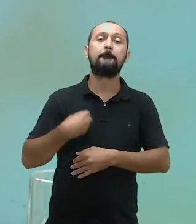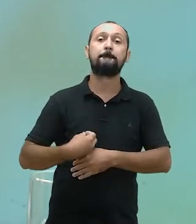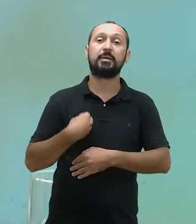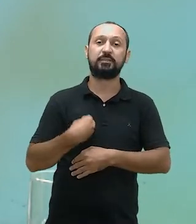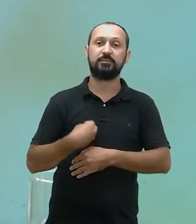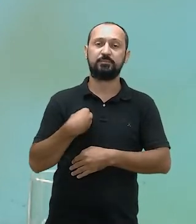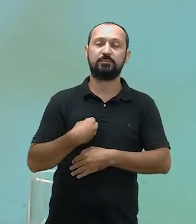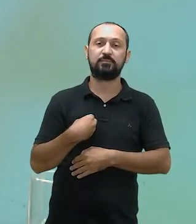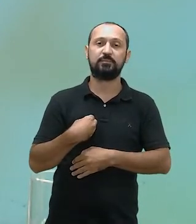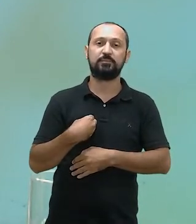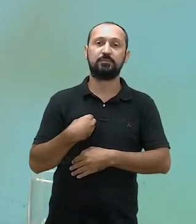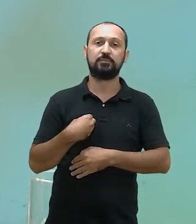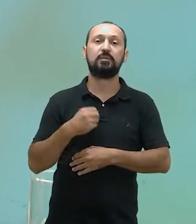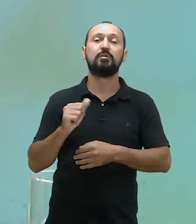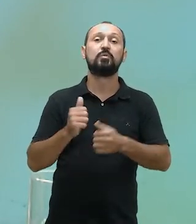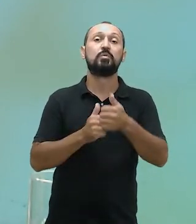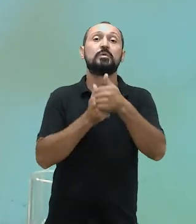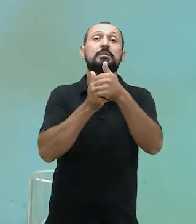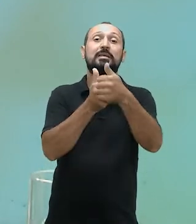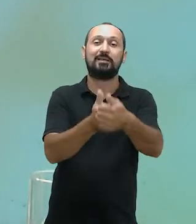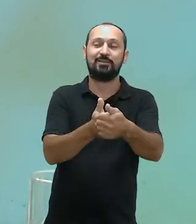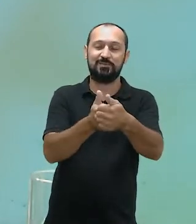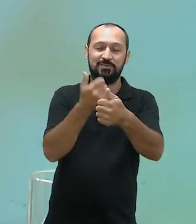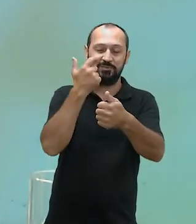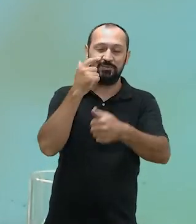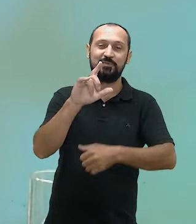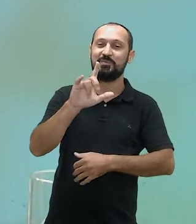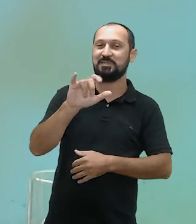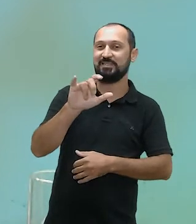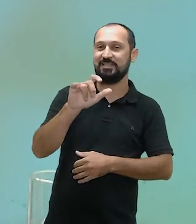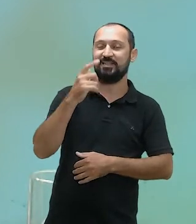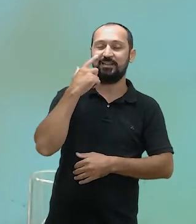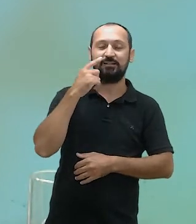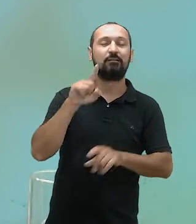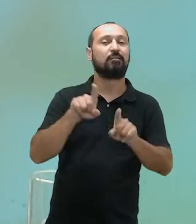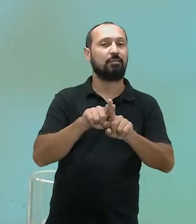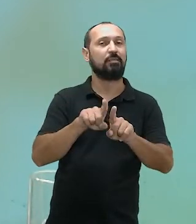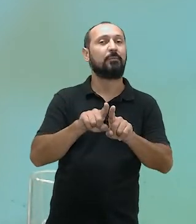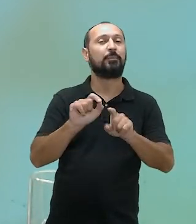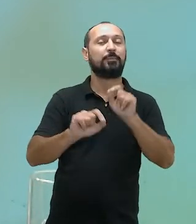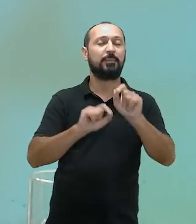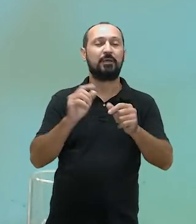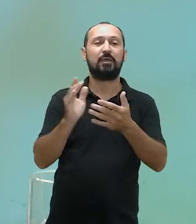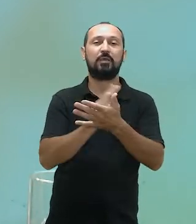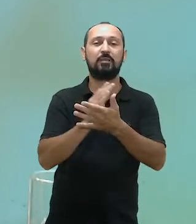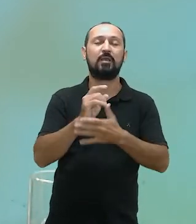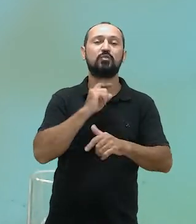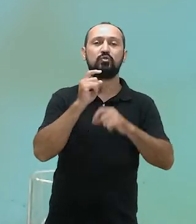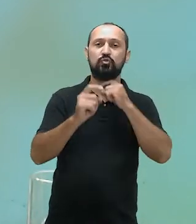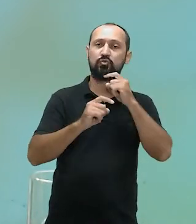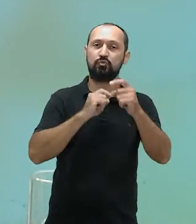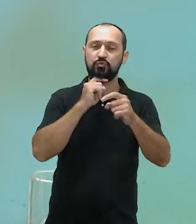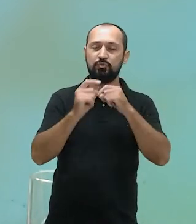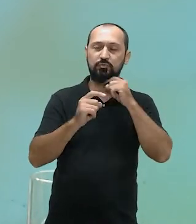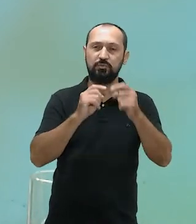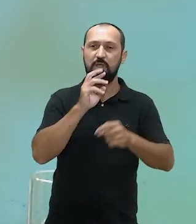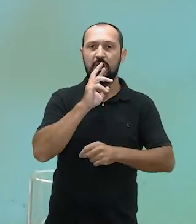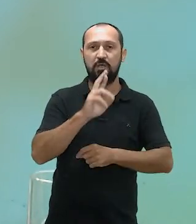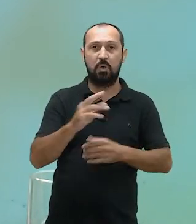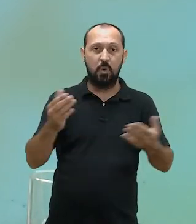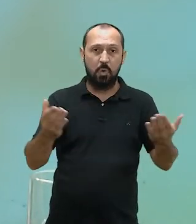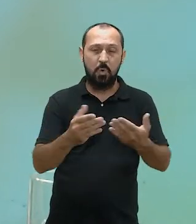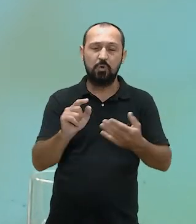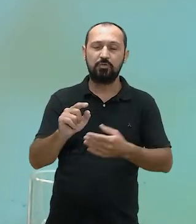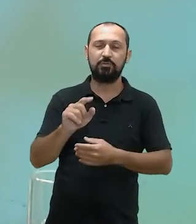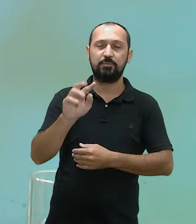a participação dos seguidores da Assembleia Legislativa lá no Instagram, que também vão ter suas dúvidas